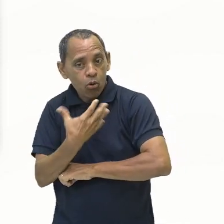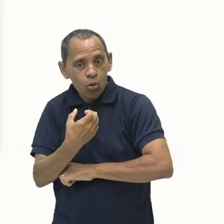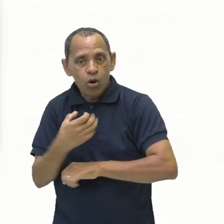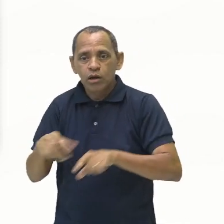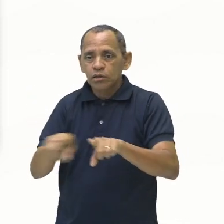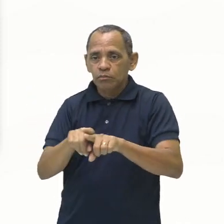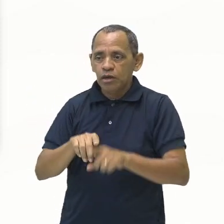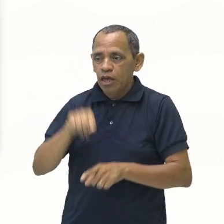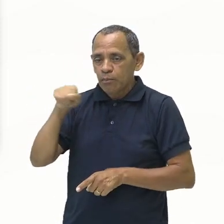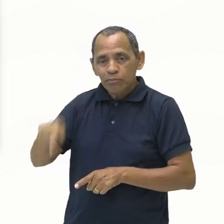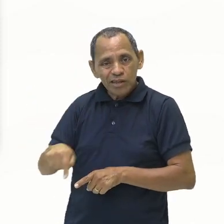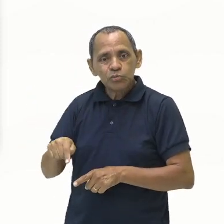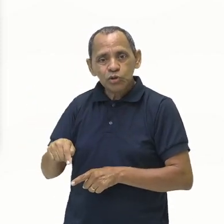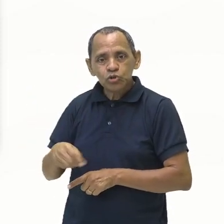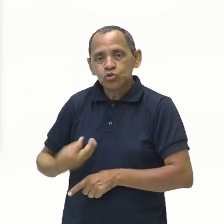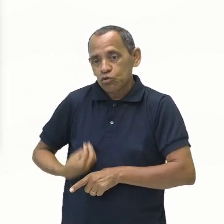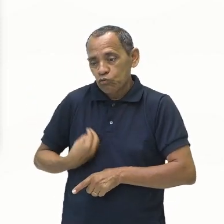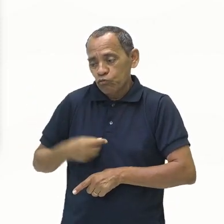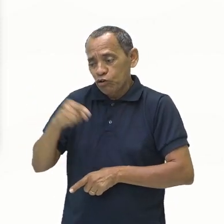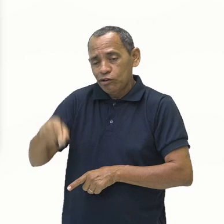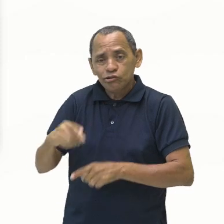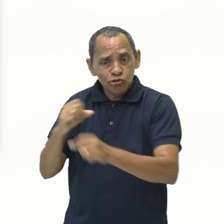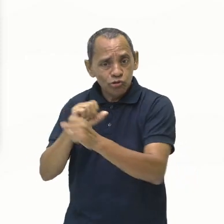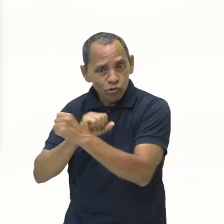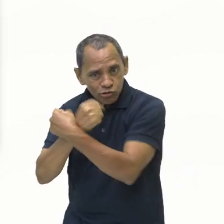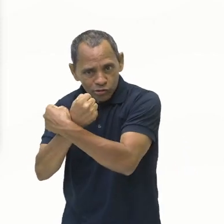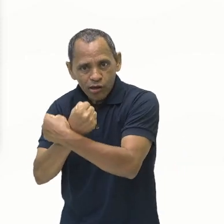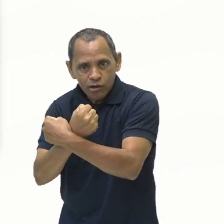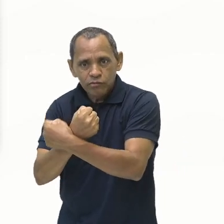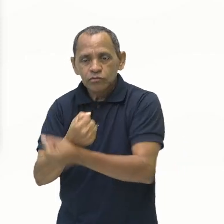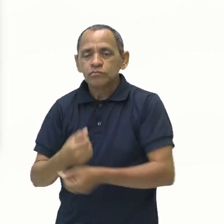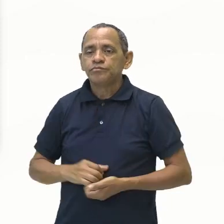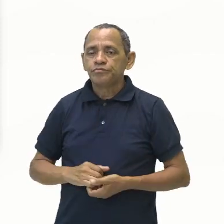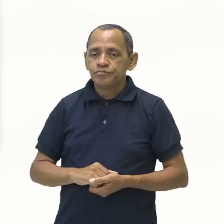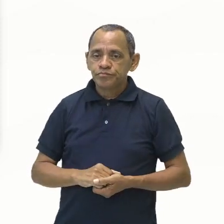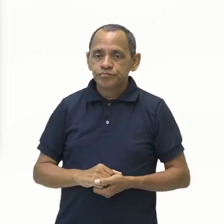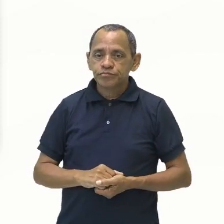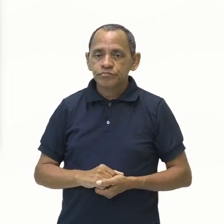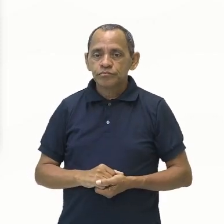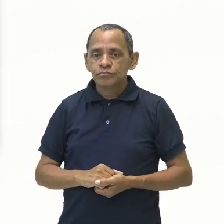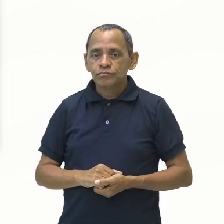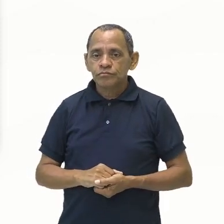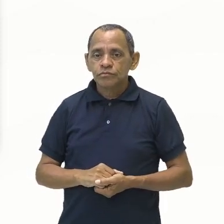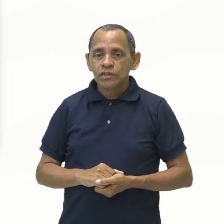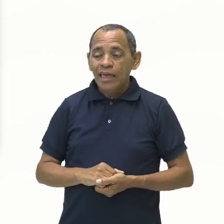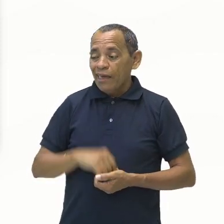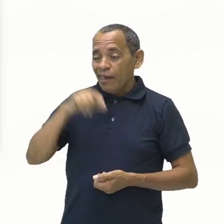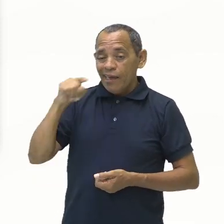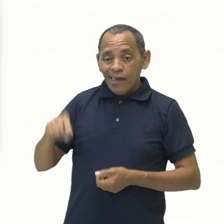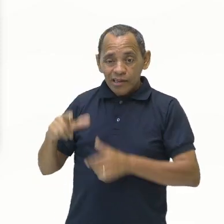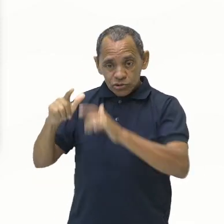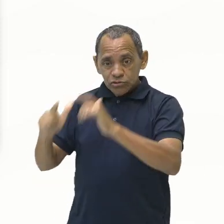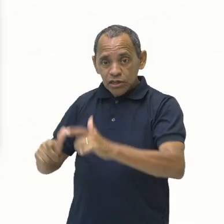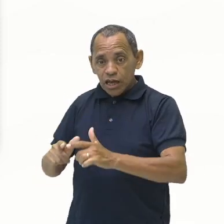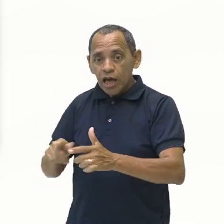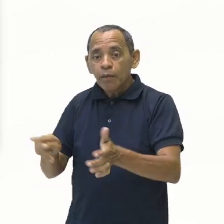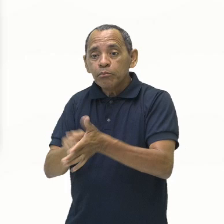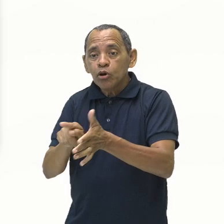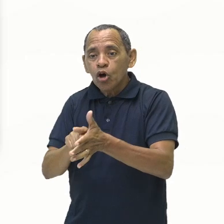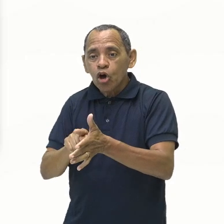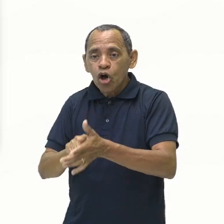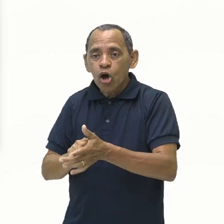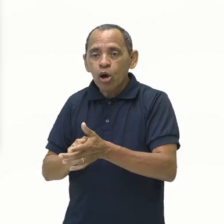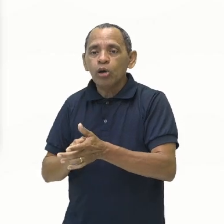ali, para poder abrigar esses escravizados, visto que era um local apenas para que eles pudessem passar uma parte da